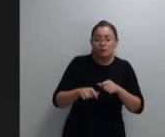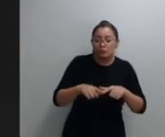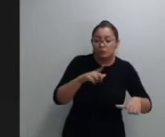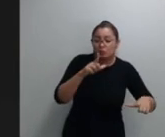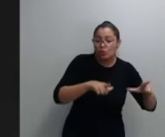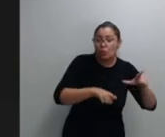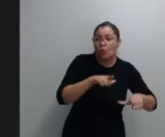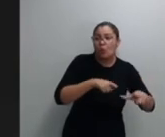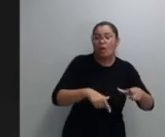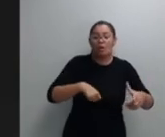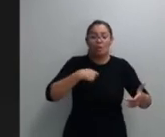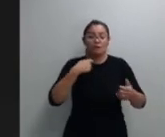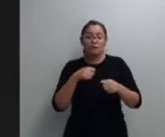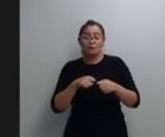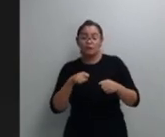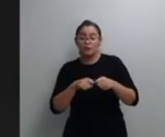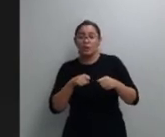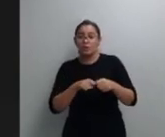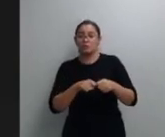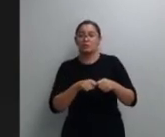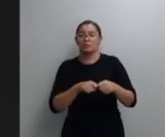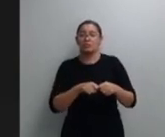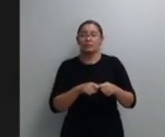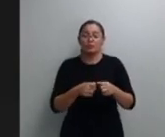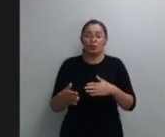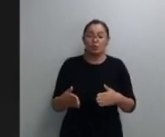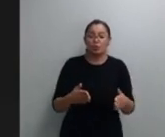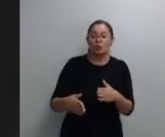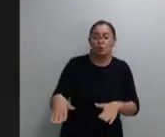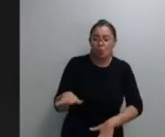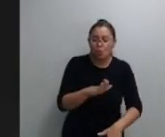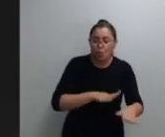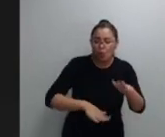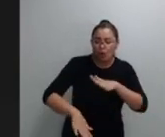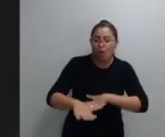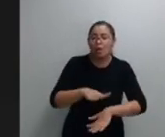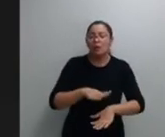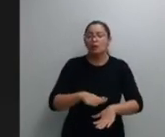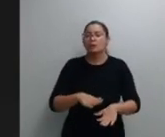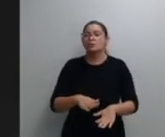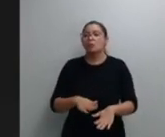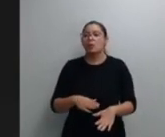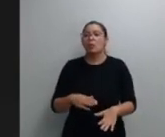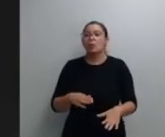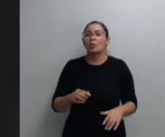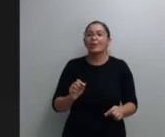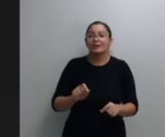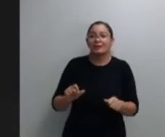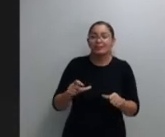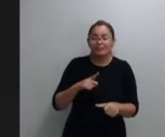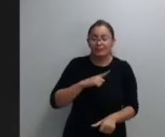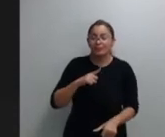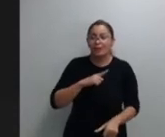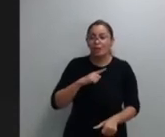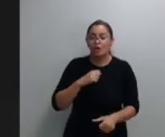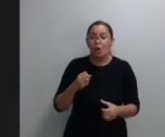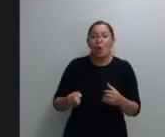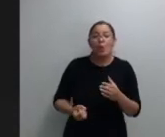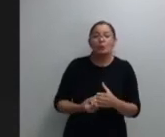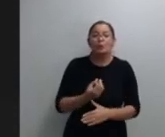todo ou em parte no território nacional ou que nele produzam ou possam produzir